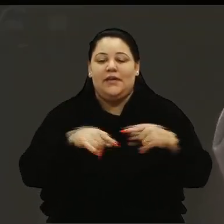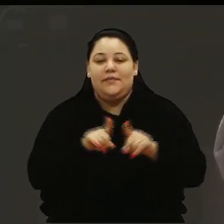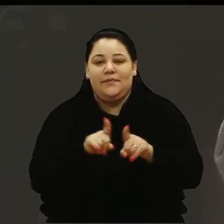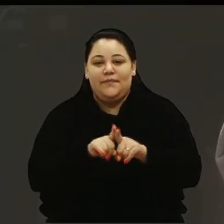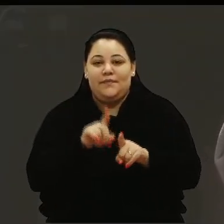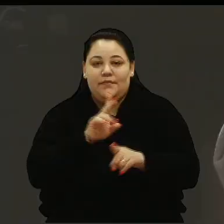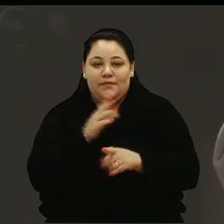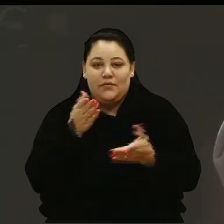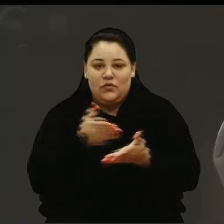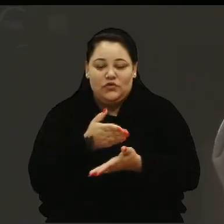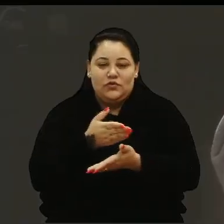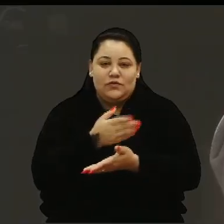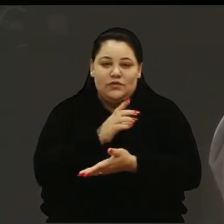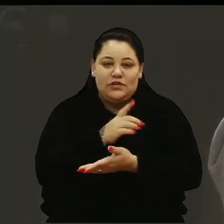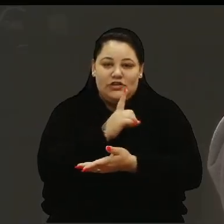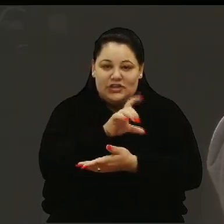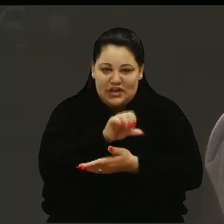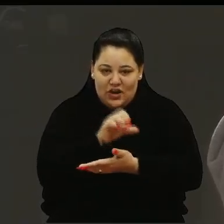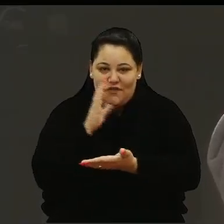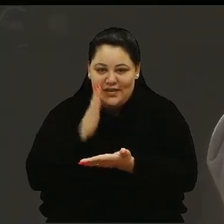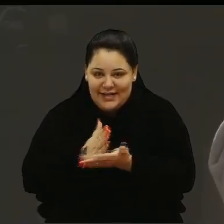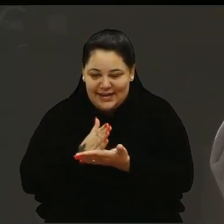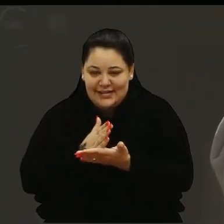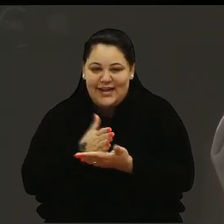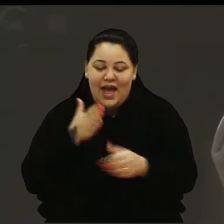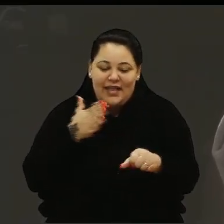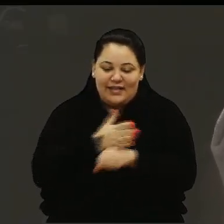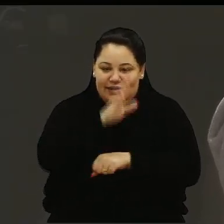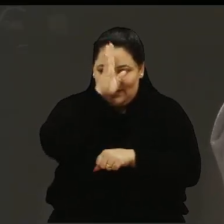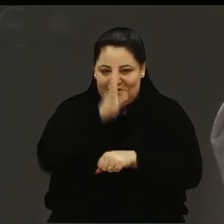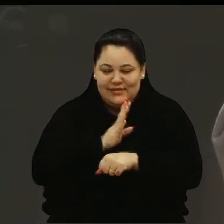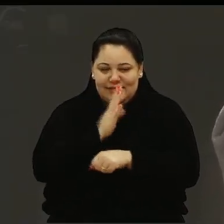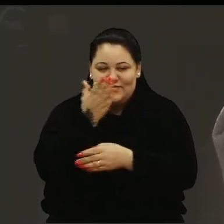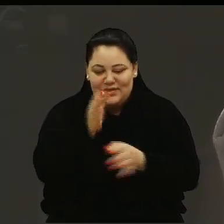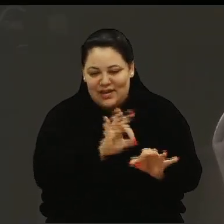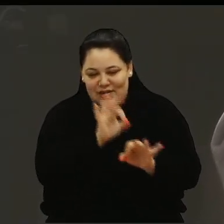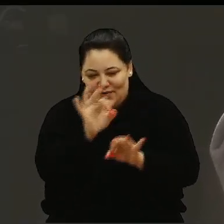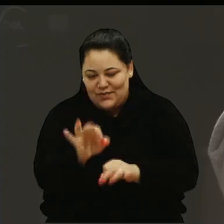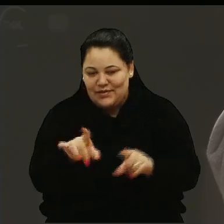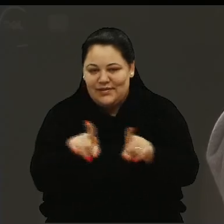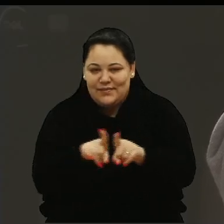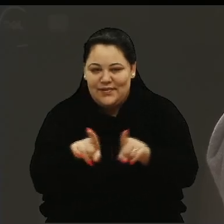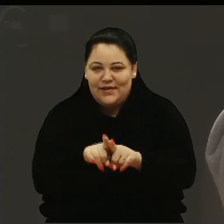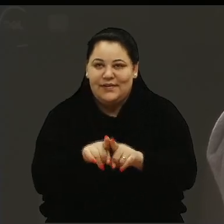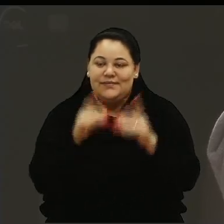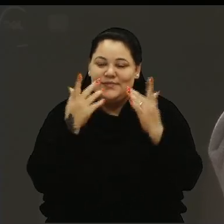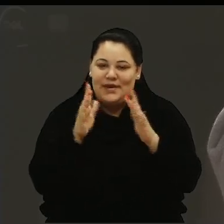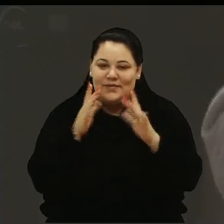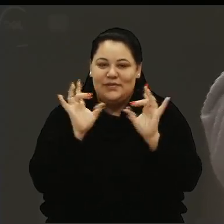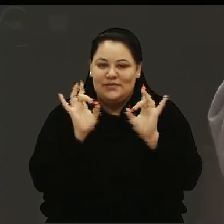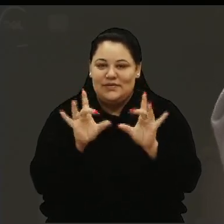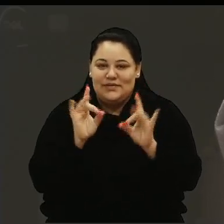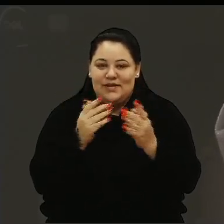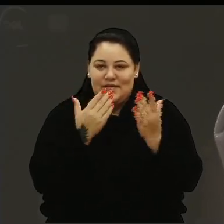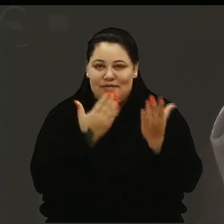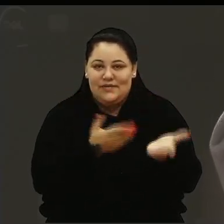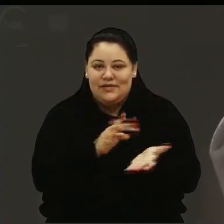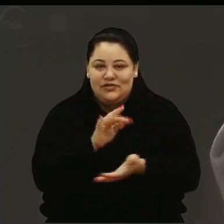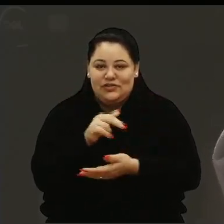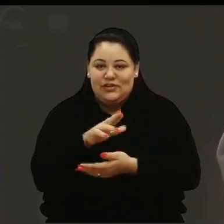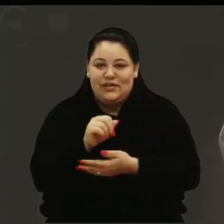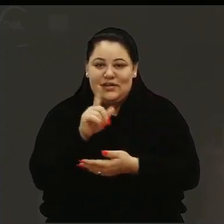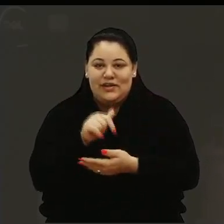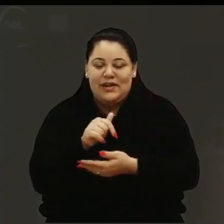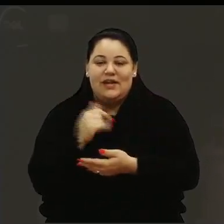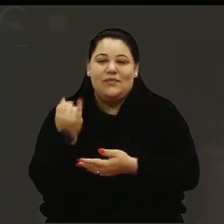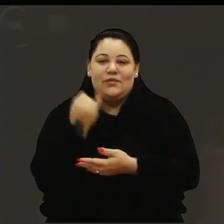19h30, com entrada franca. Então, fica o convite a todos que acompanham a TV Câmara e a minha congratulação em especial à Tina, que também é uma grande